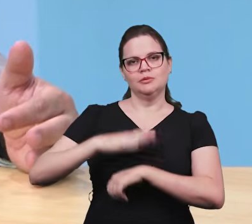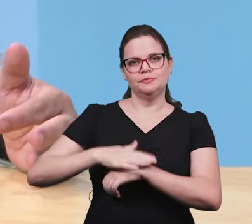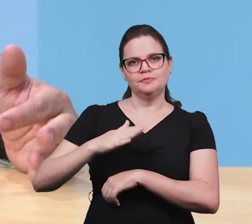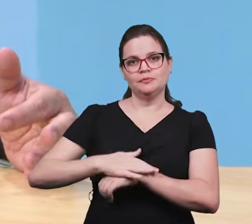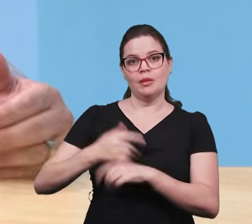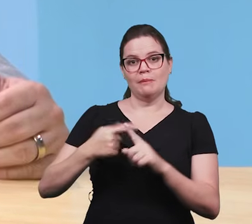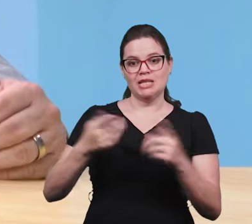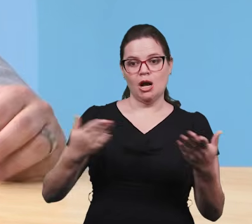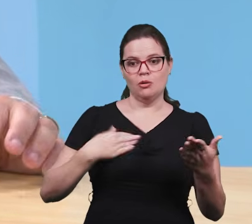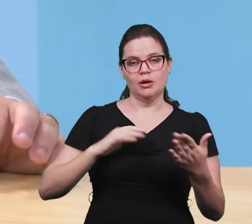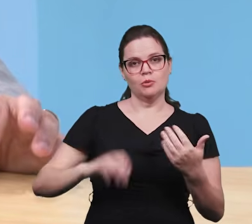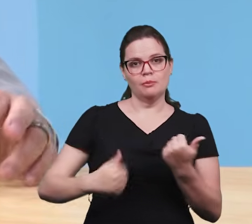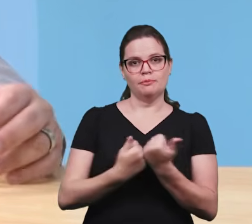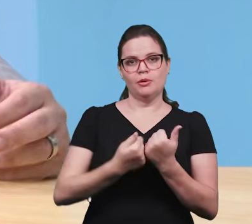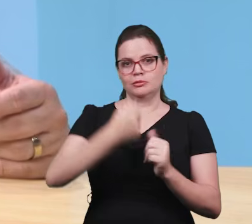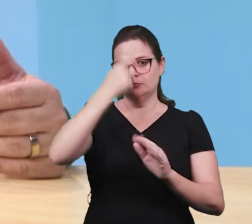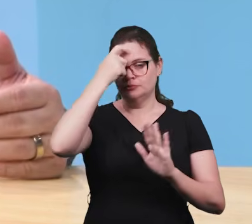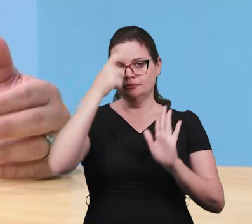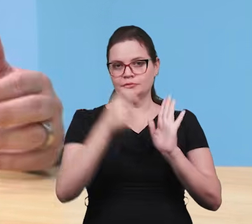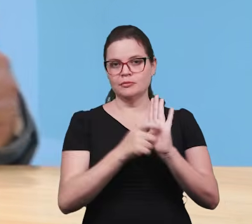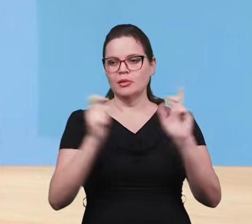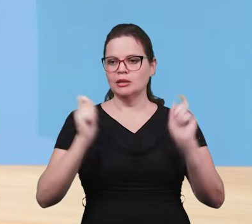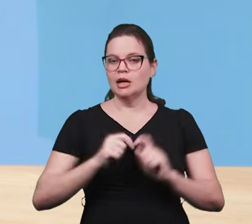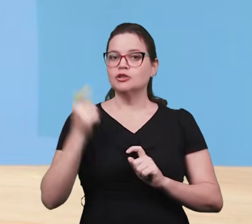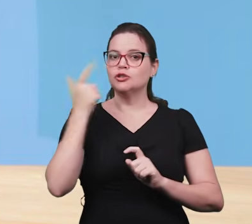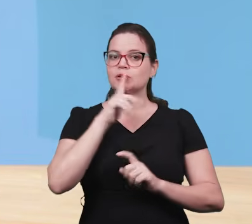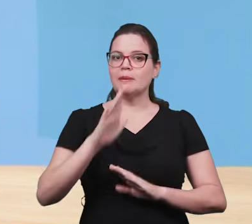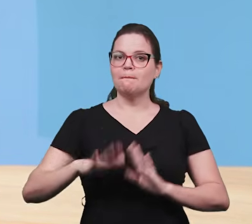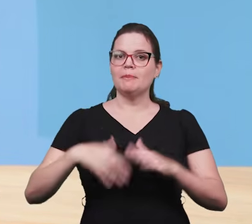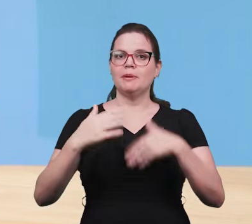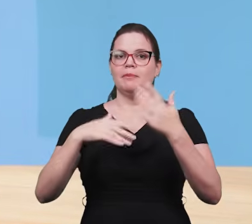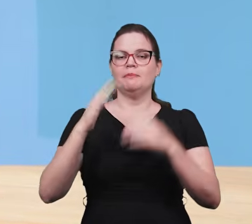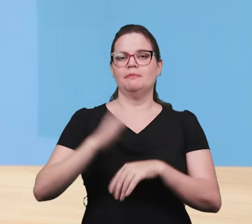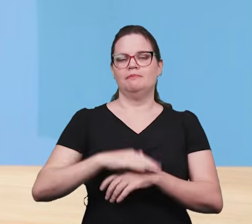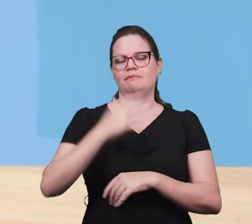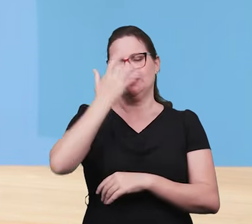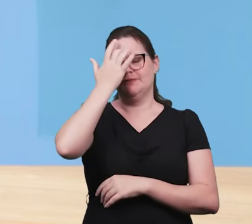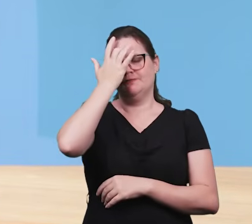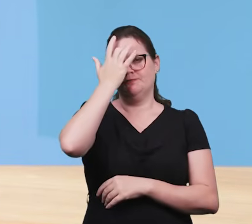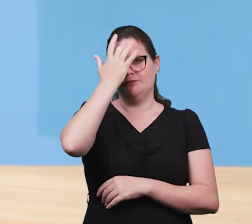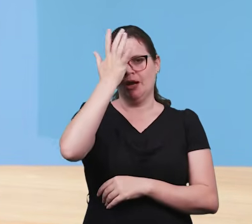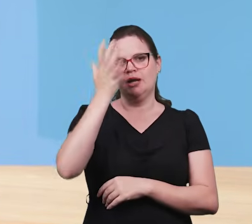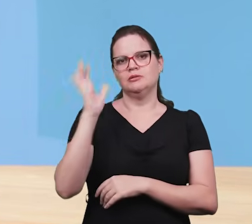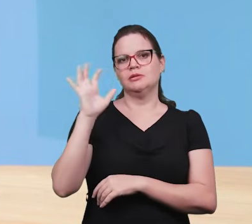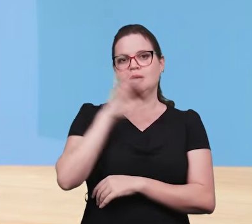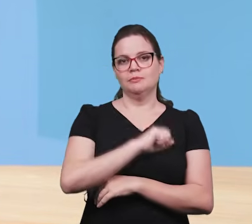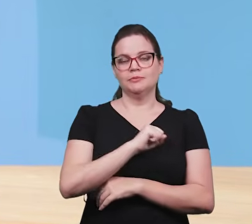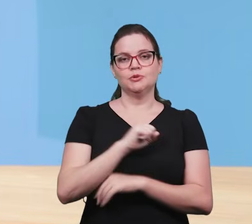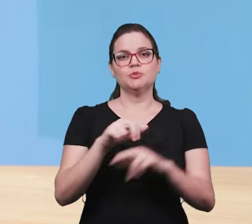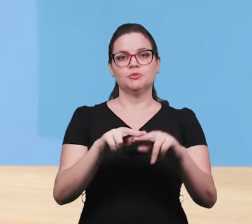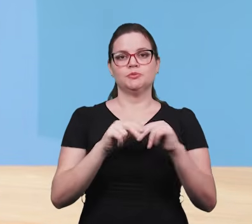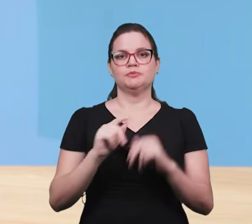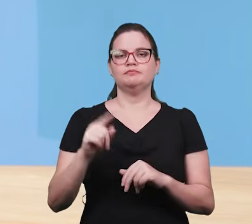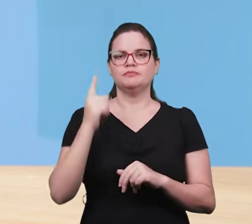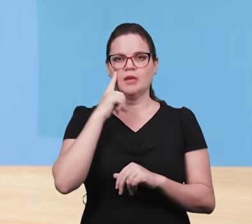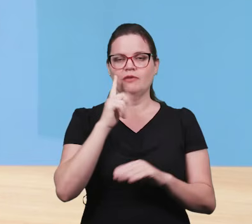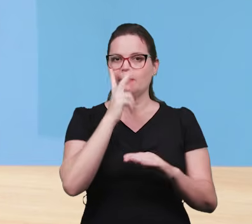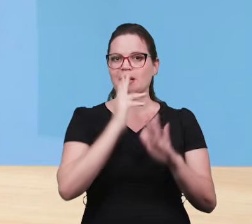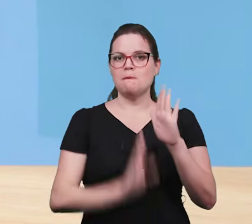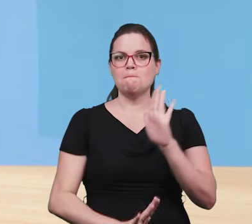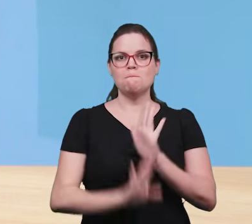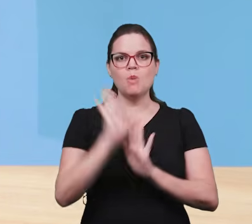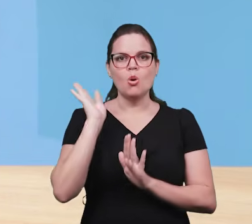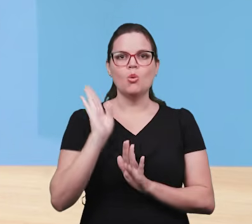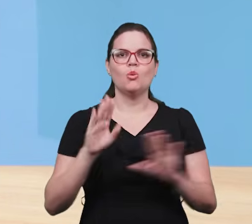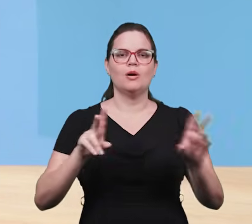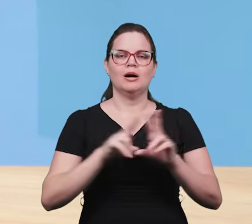com o auxílio da inteligência artificial, a gente consegue desenvolver com mais facilidade. Então, por isso a gente vem num salto muito grande